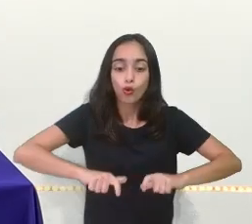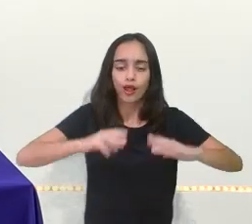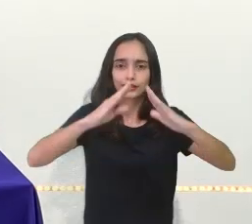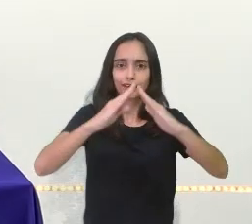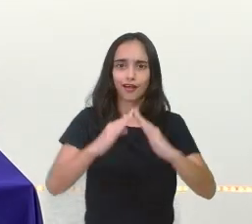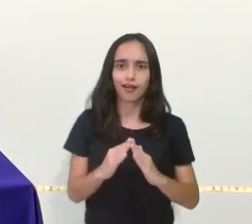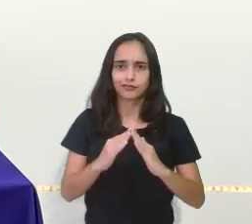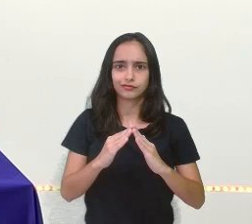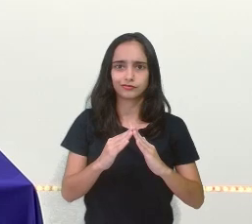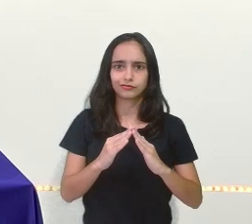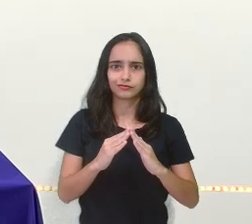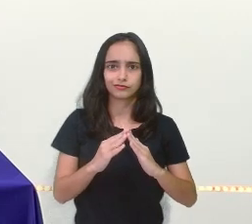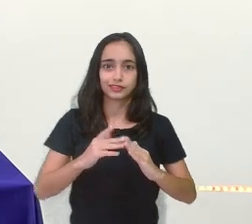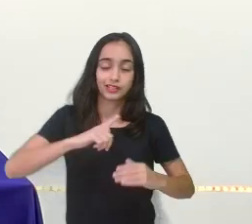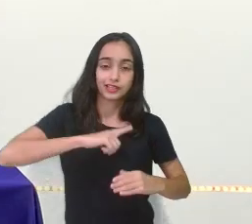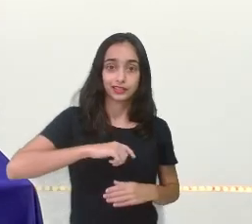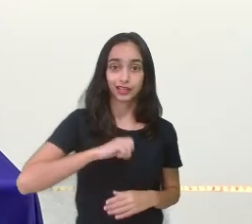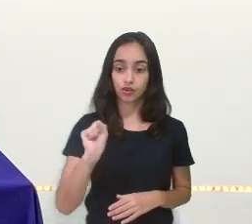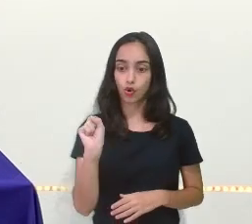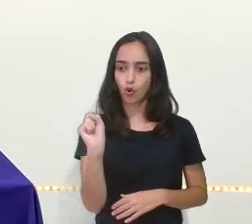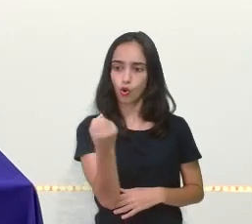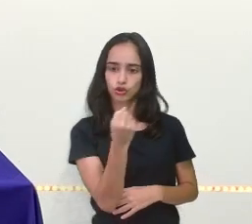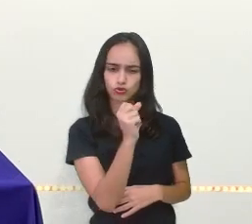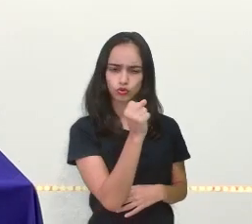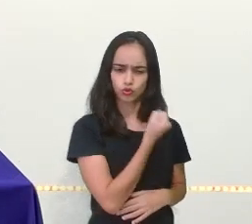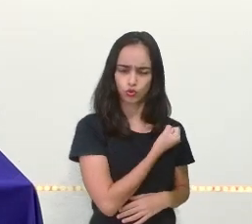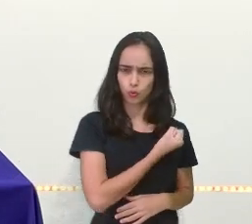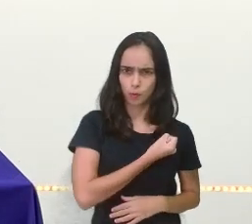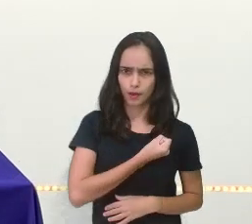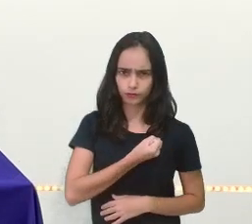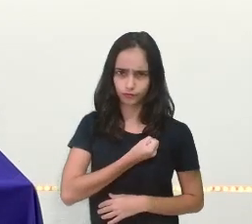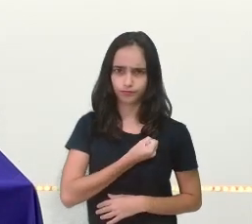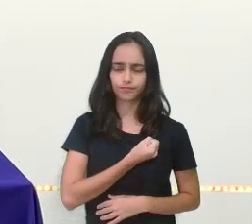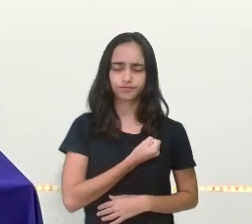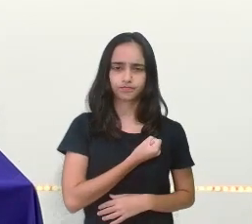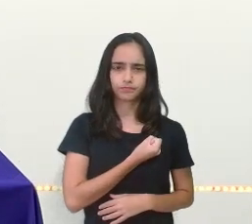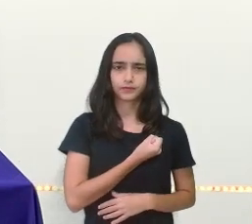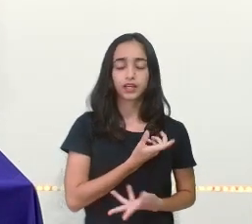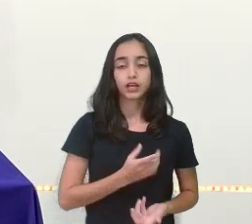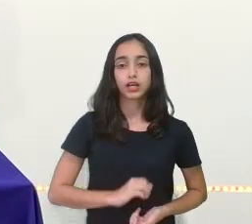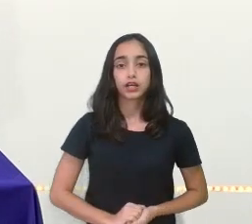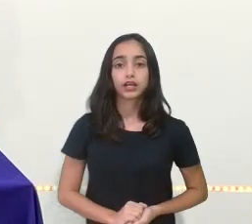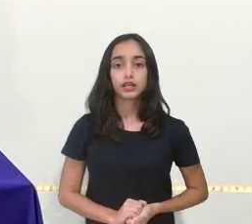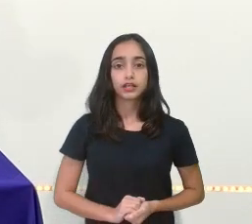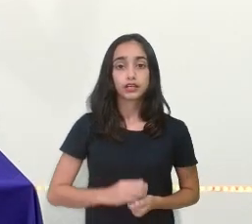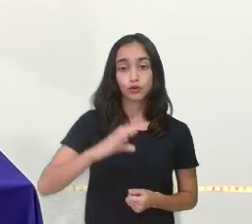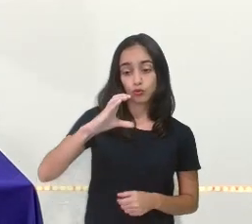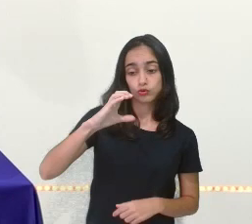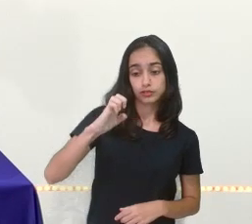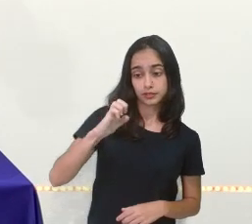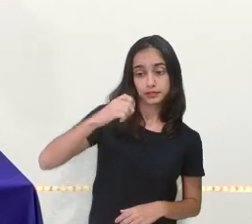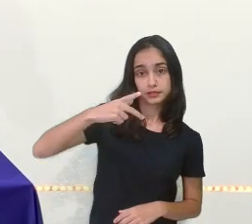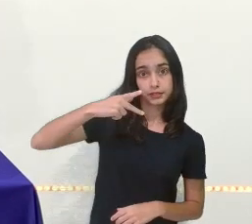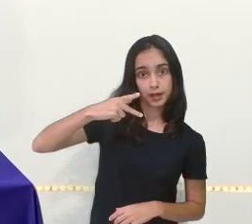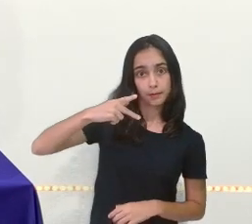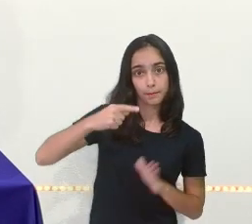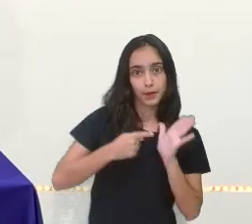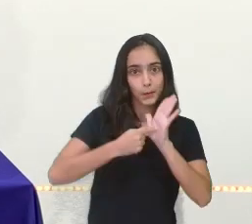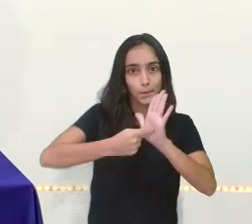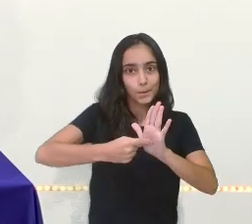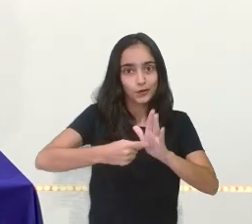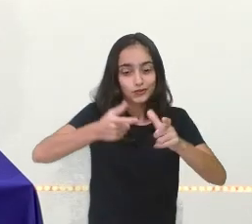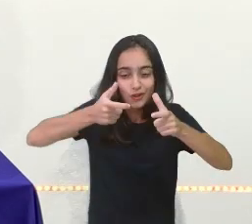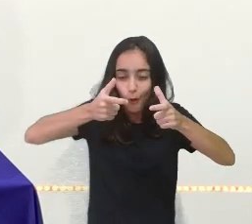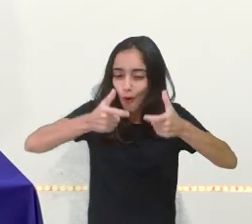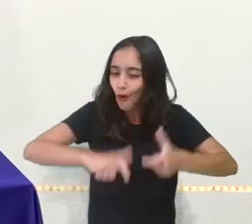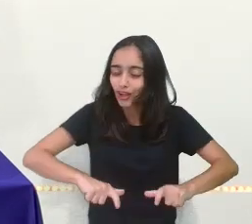ele é composto de 8 algarismos, tá certo? E esse CEP vai localizar exatamente a rua que você